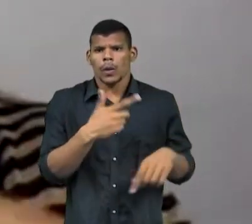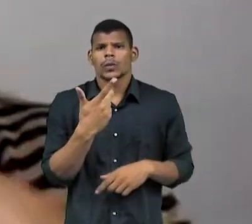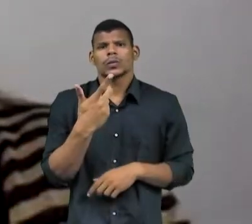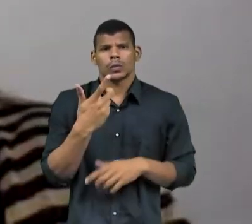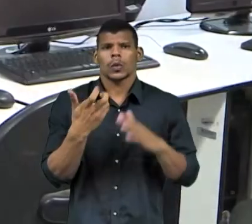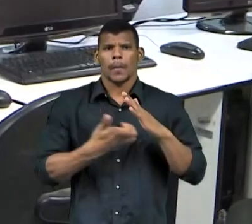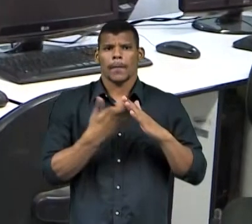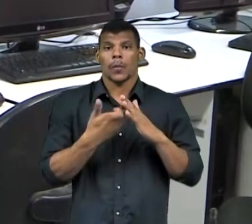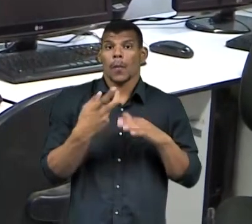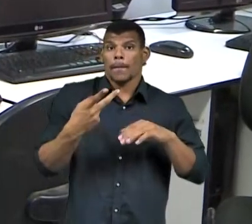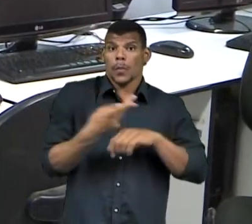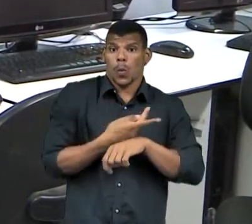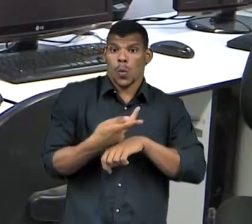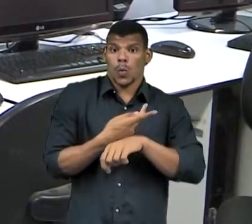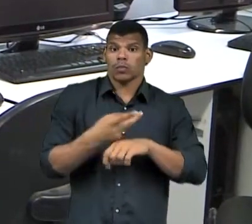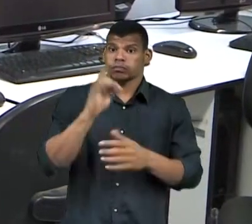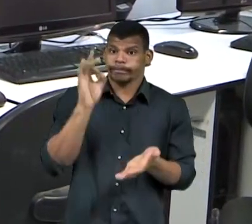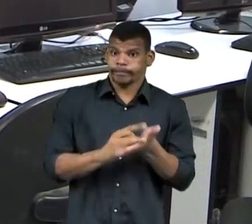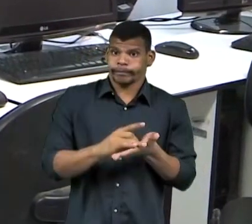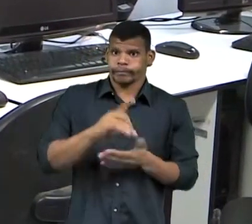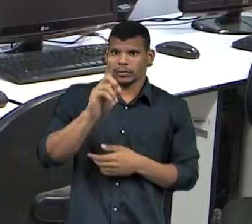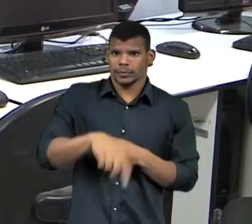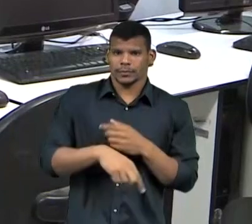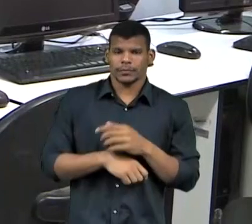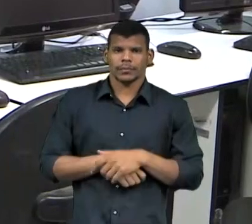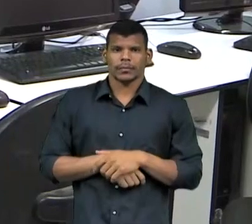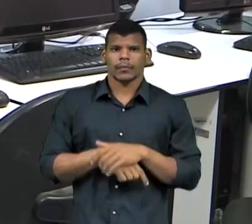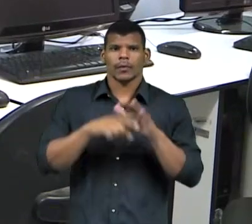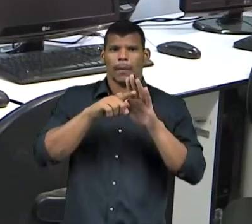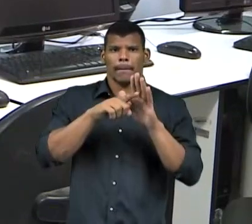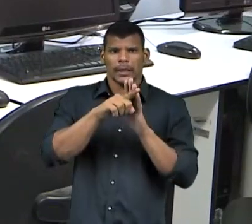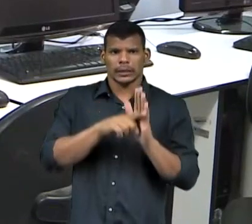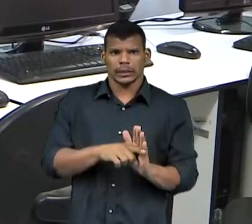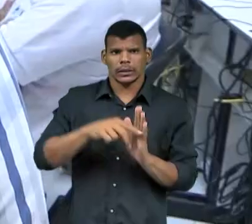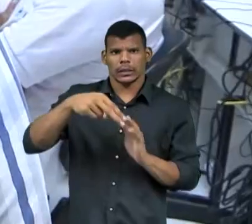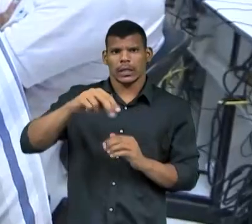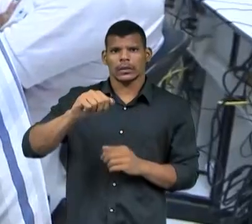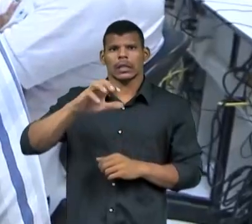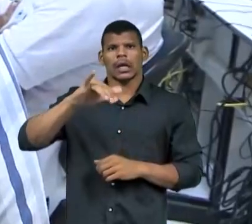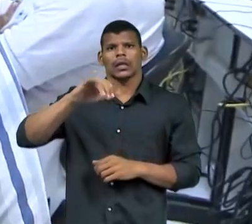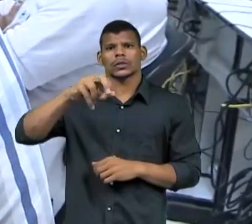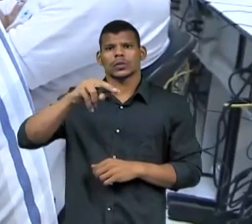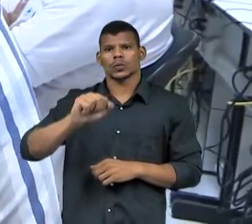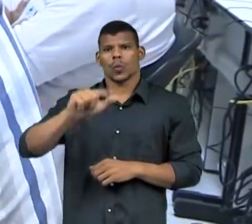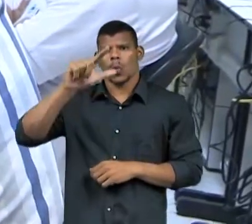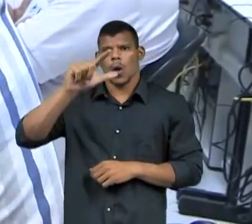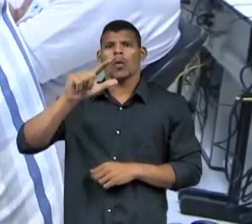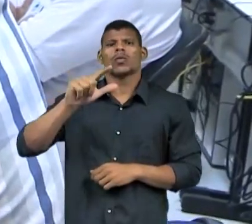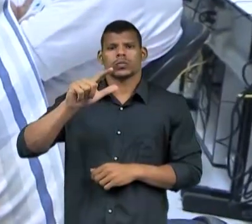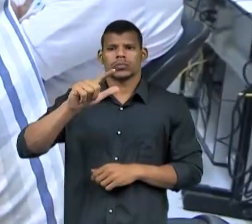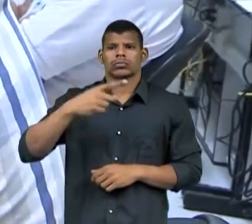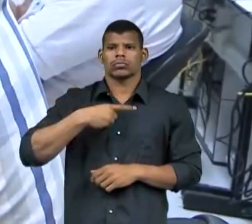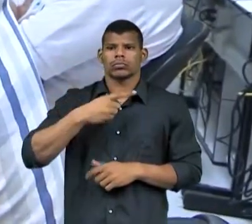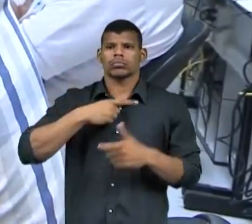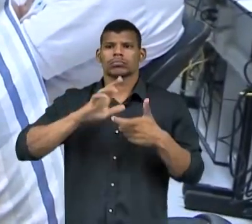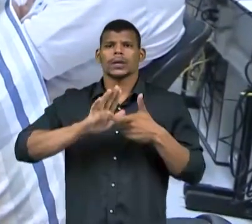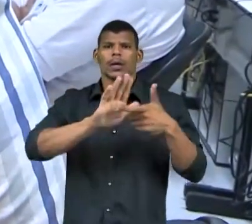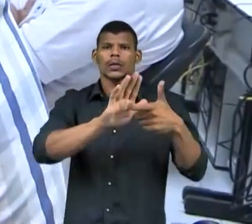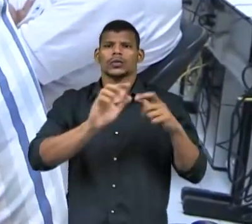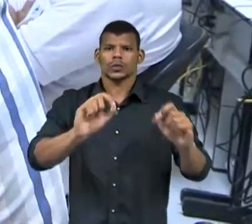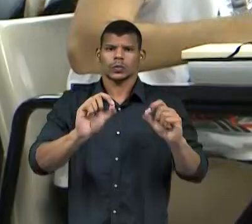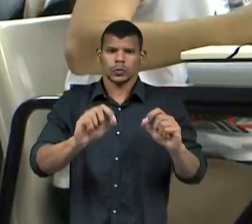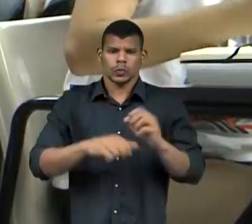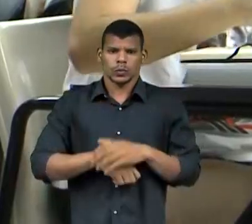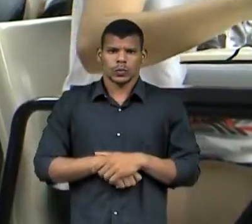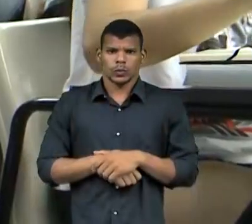buscam é realmente isso. Já a pesquisa nacional por amostra de domicílios do último trimestre revelou que a renda média real